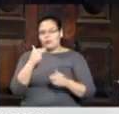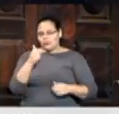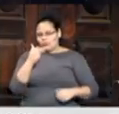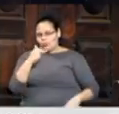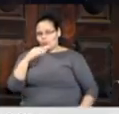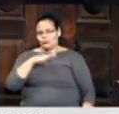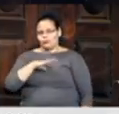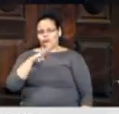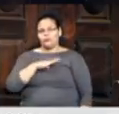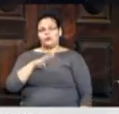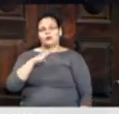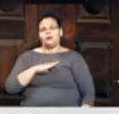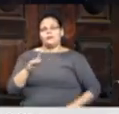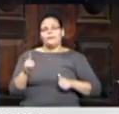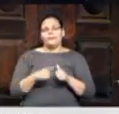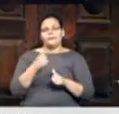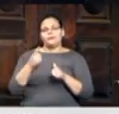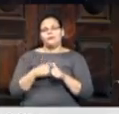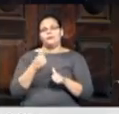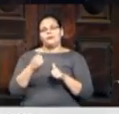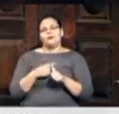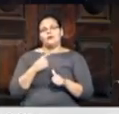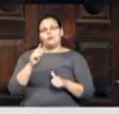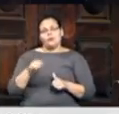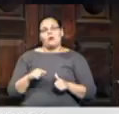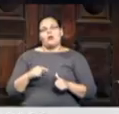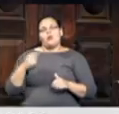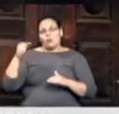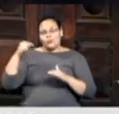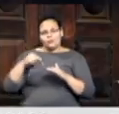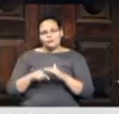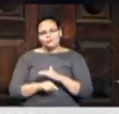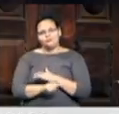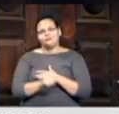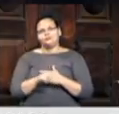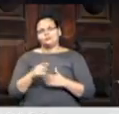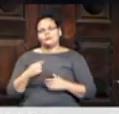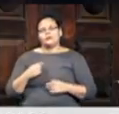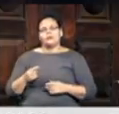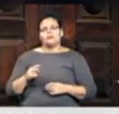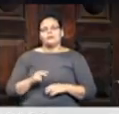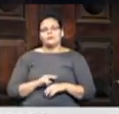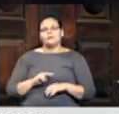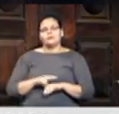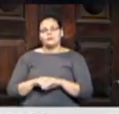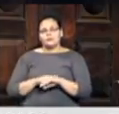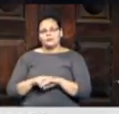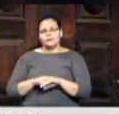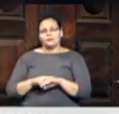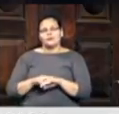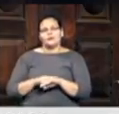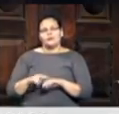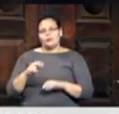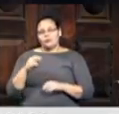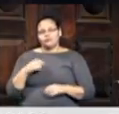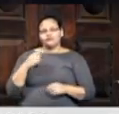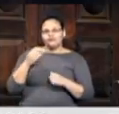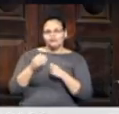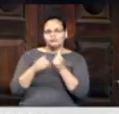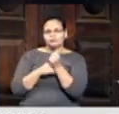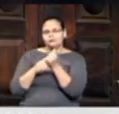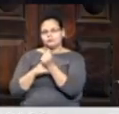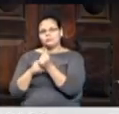portuguesa, a que primeiro transpôs o abismo e as dores velejantes no mistério das águas